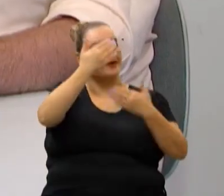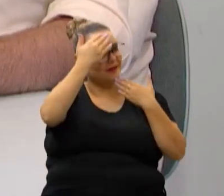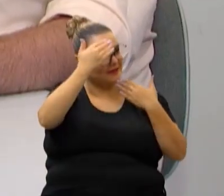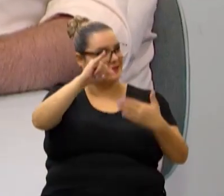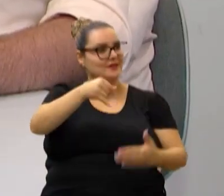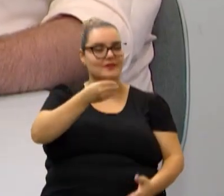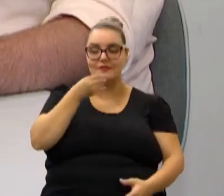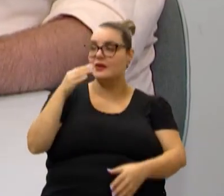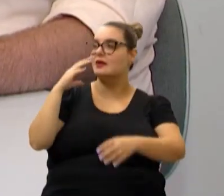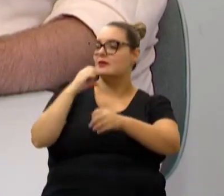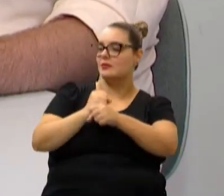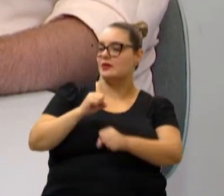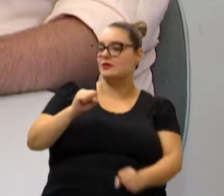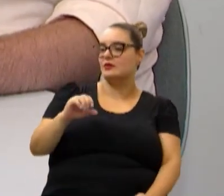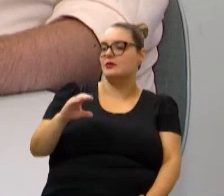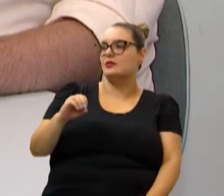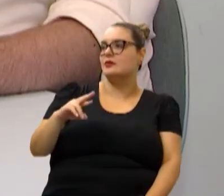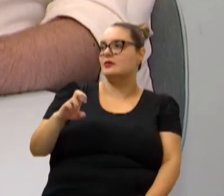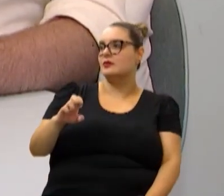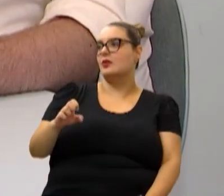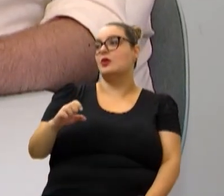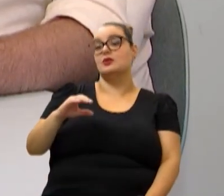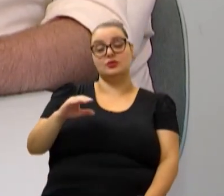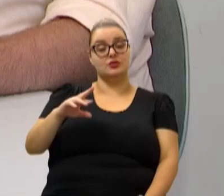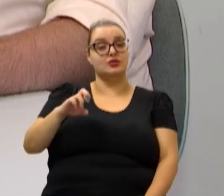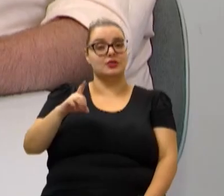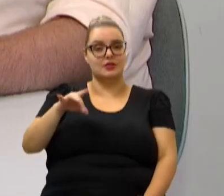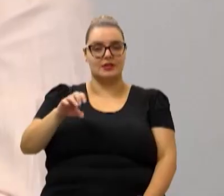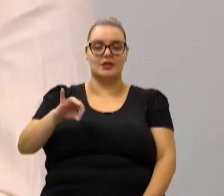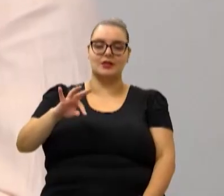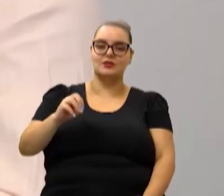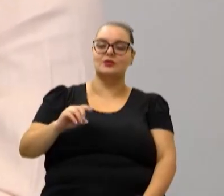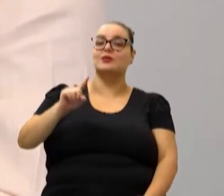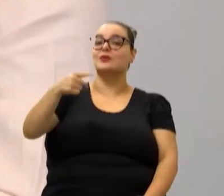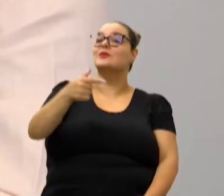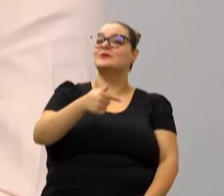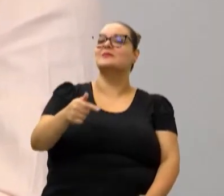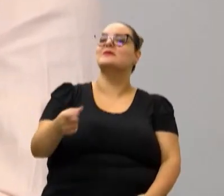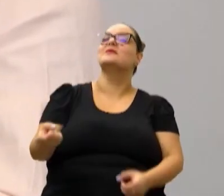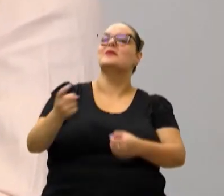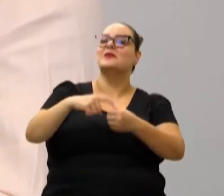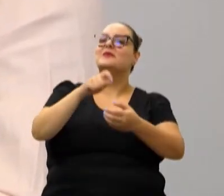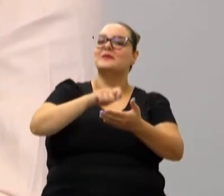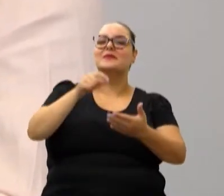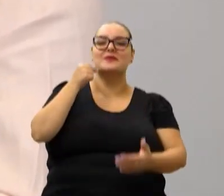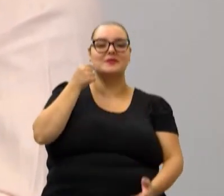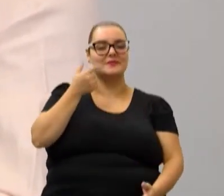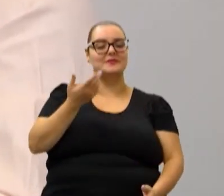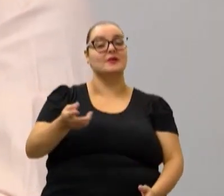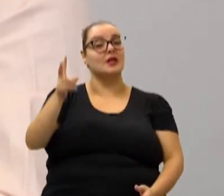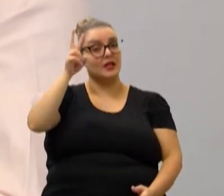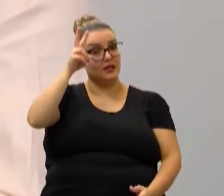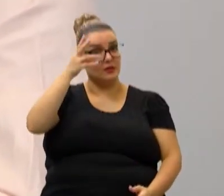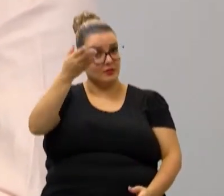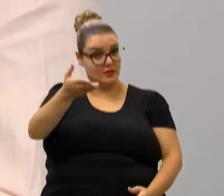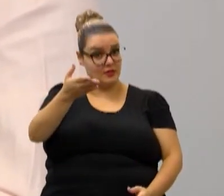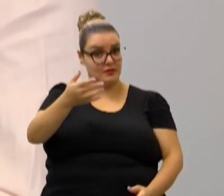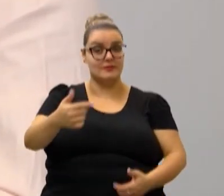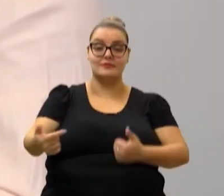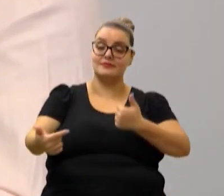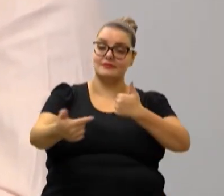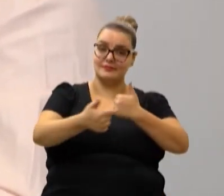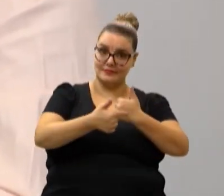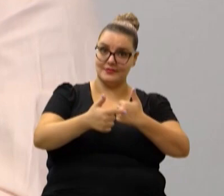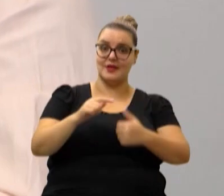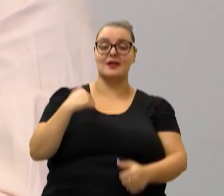ajudado a explicar o que essa pontuação score, a pontuação de crédito. E na próxima semana a gente volta com mais um Na Ponta do Lápis.